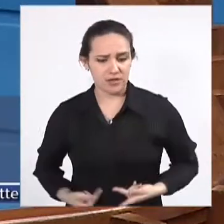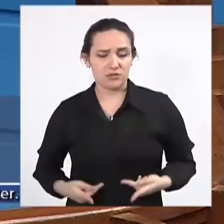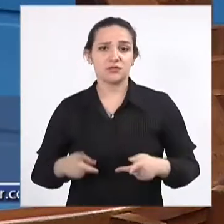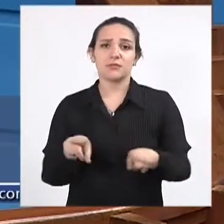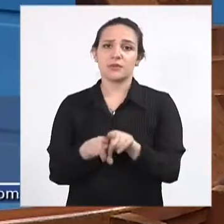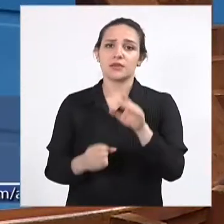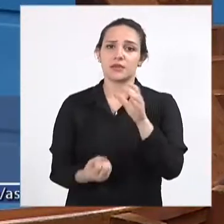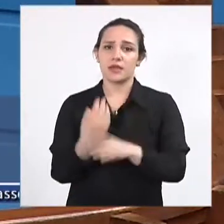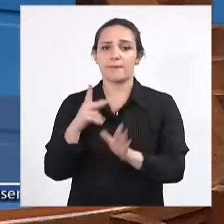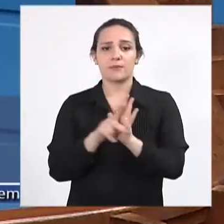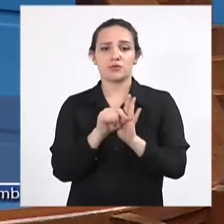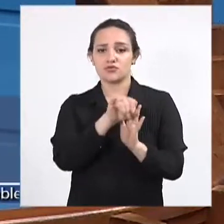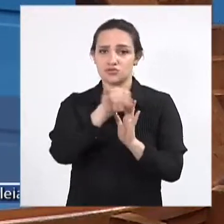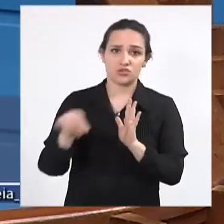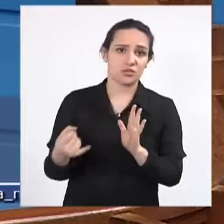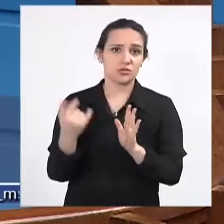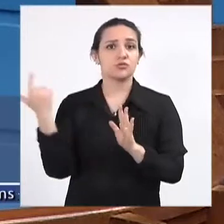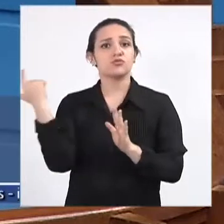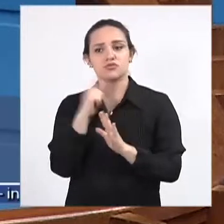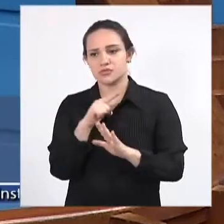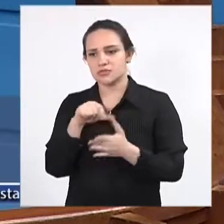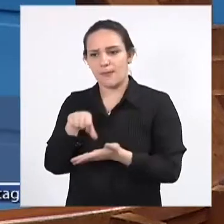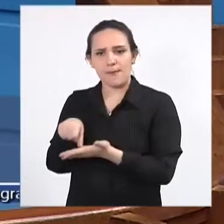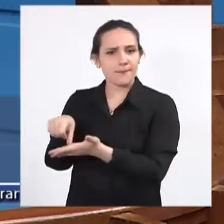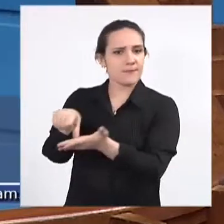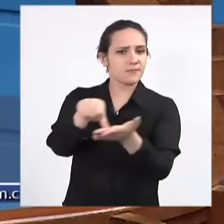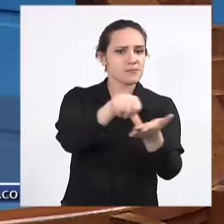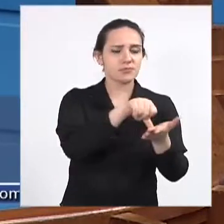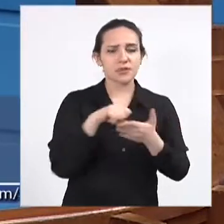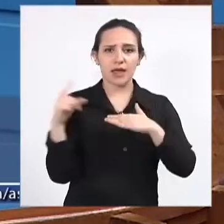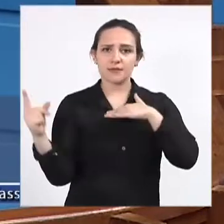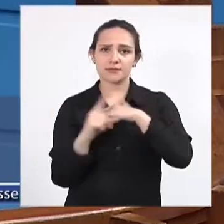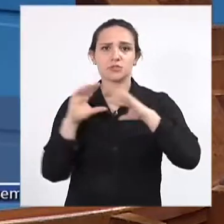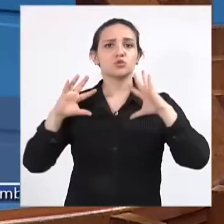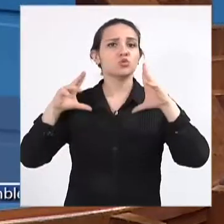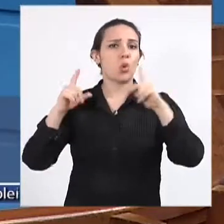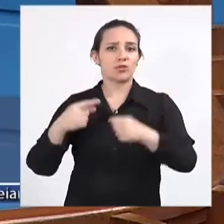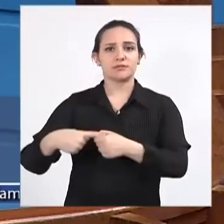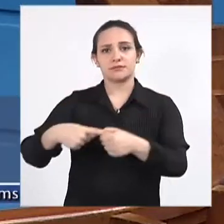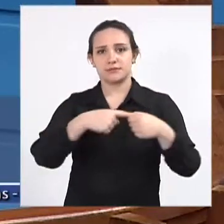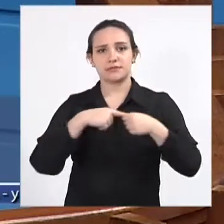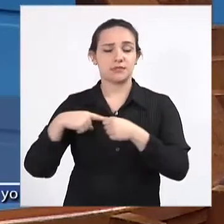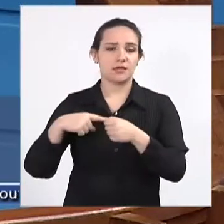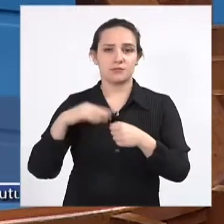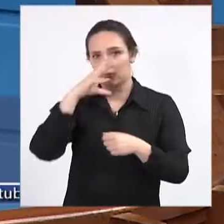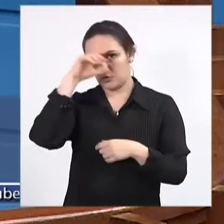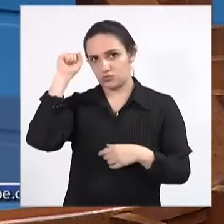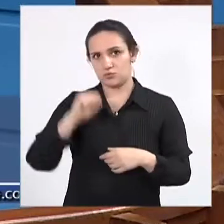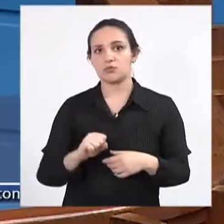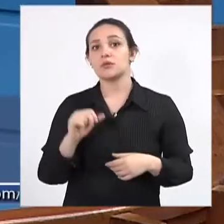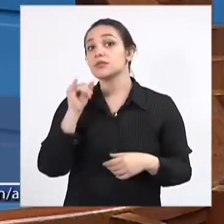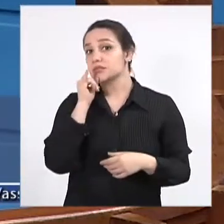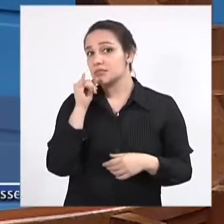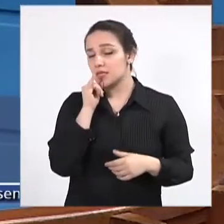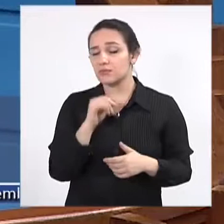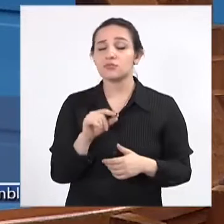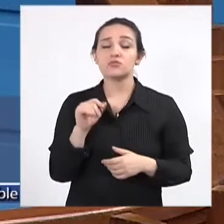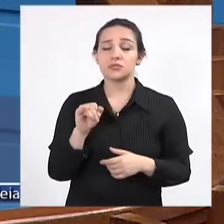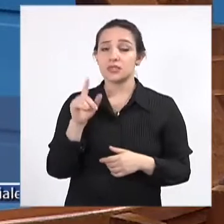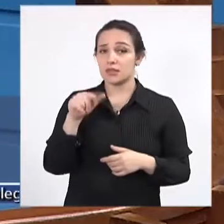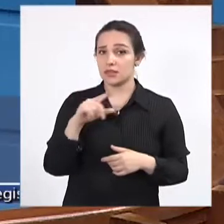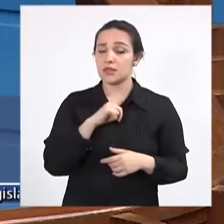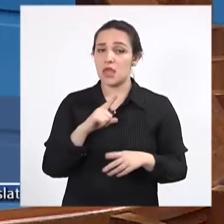projetos para ser aplicado em todas as cidades do Mato Grosso do Sul. Uma unidade como o Hospital do Idoso é de